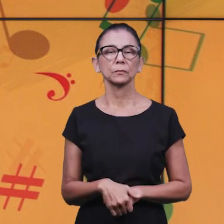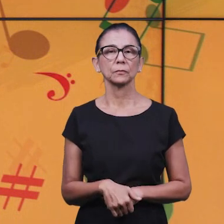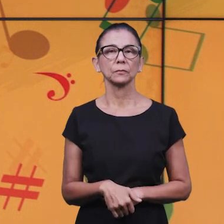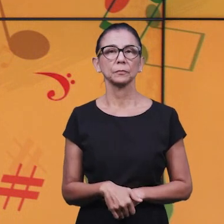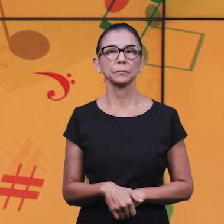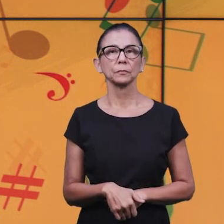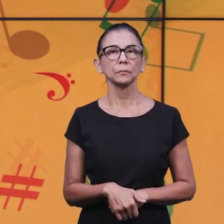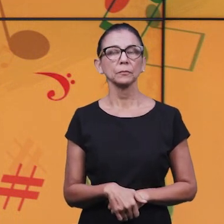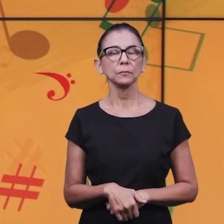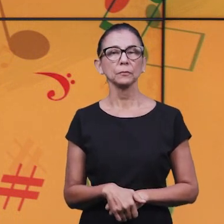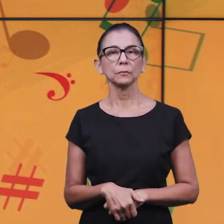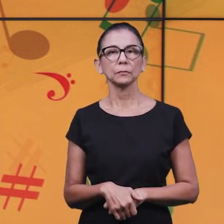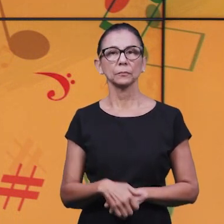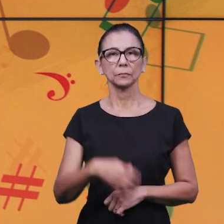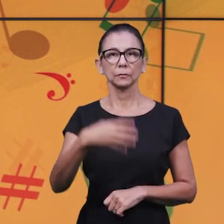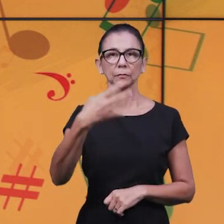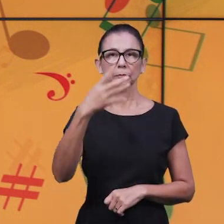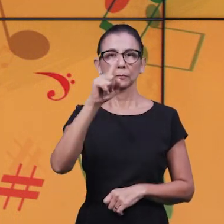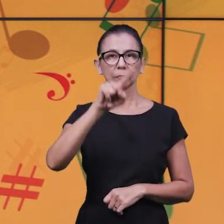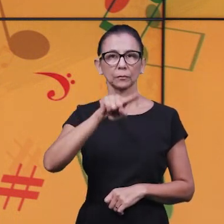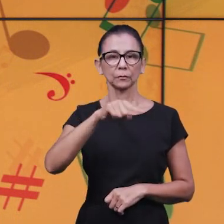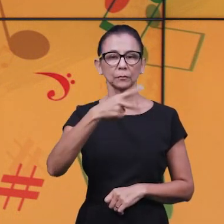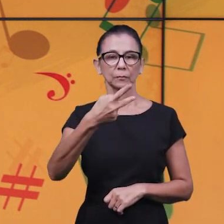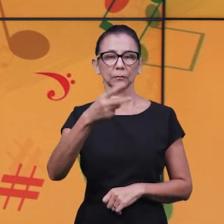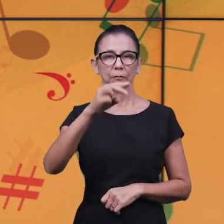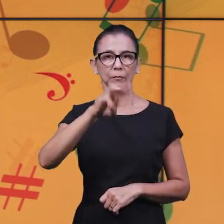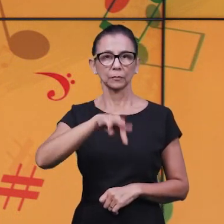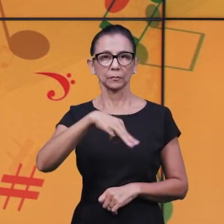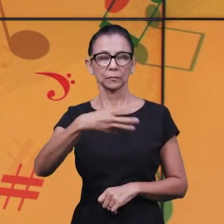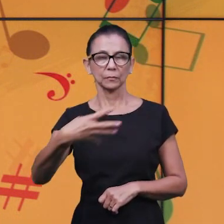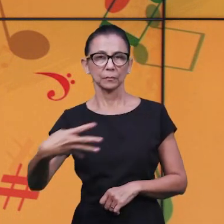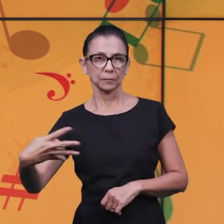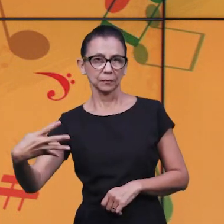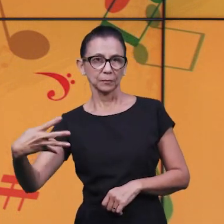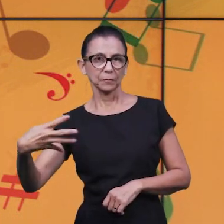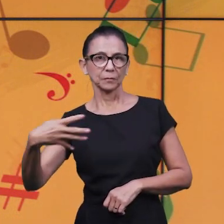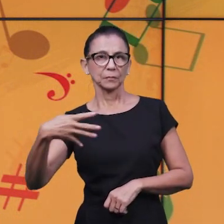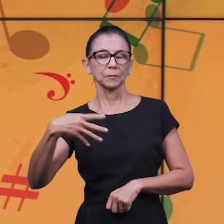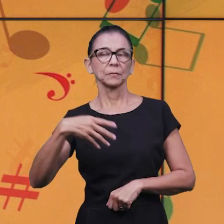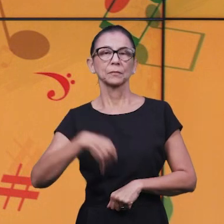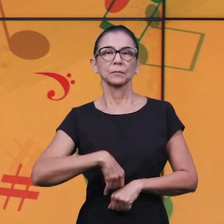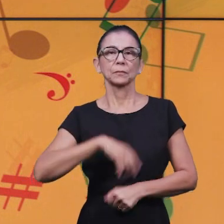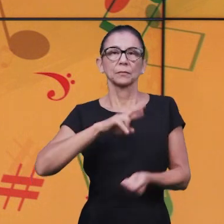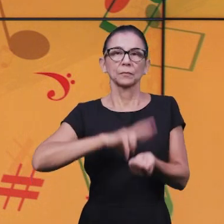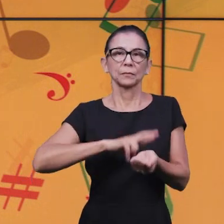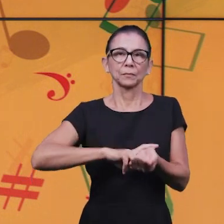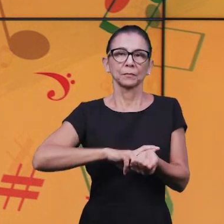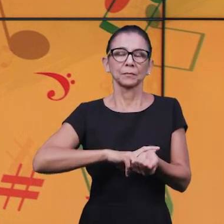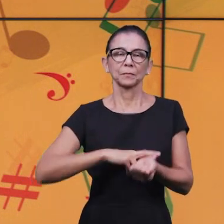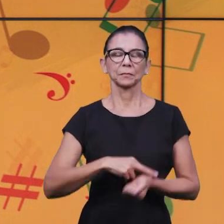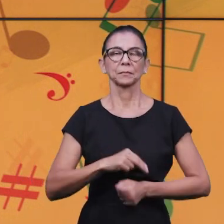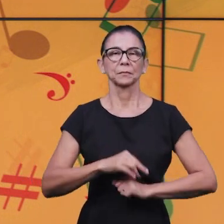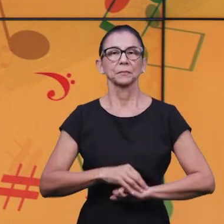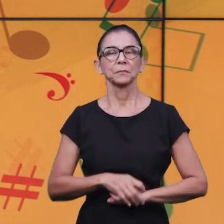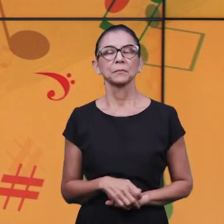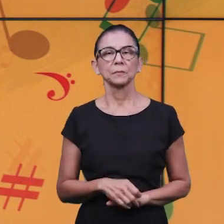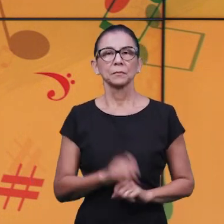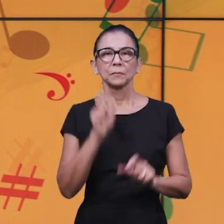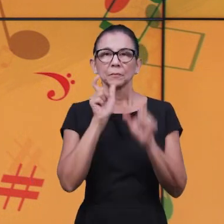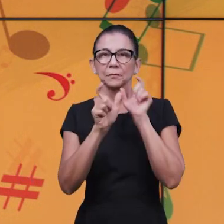Agora, nós vamos contar 4 tempos, que é a pulsação, e vamos solfejar as notas.